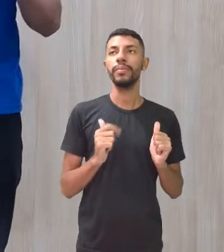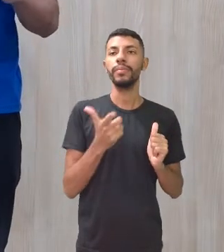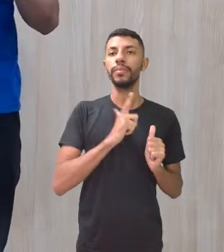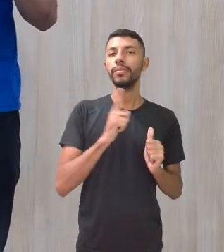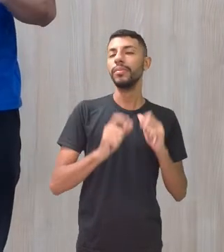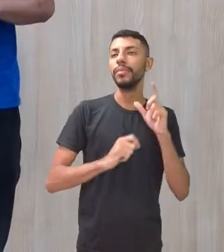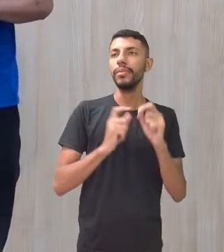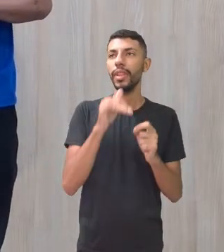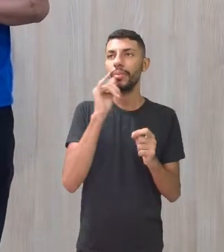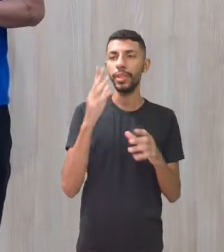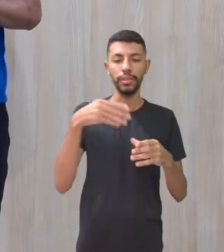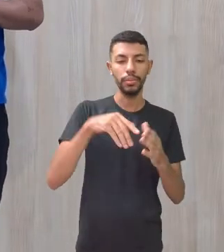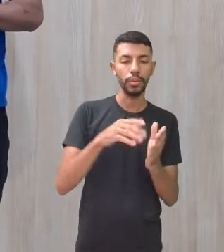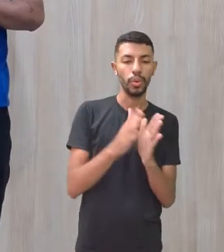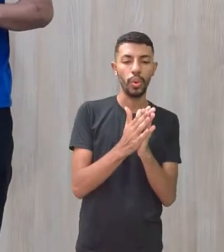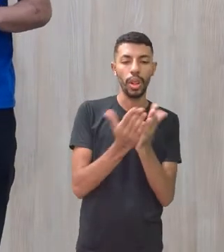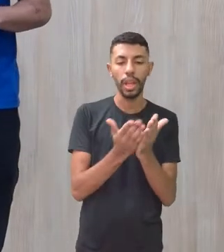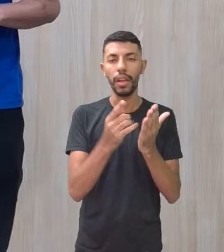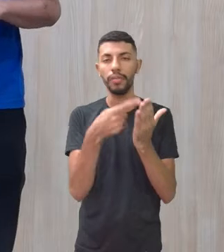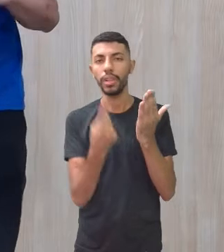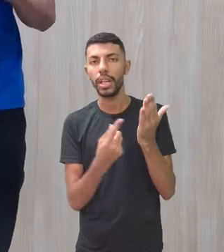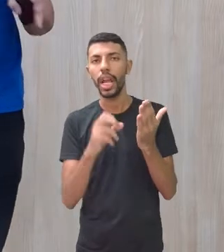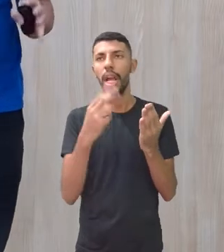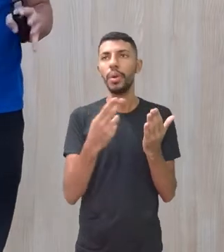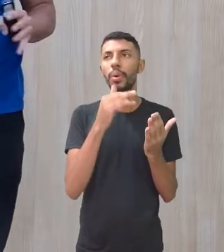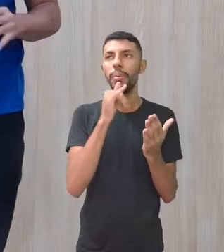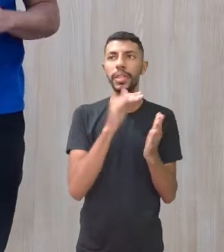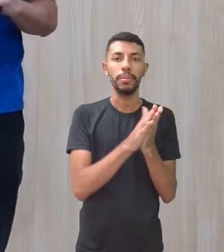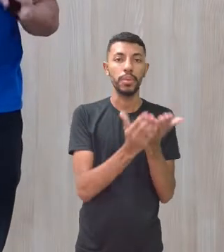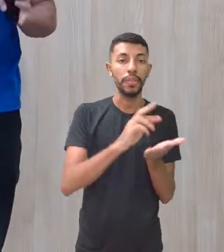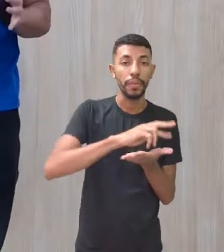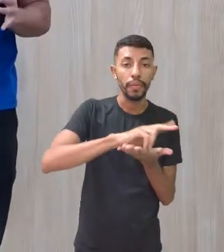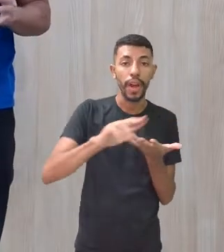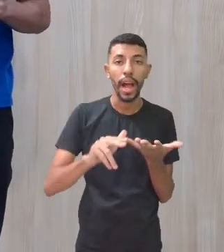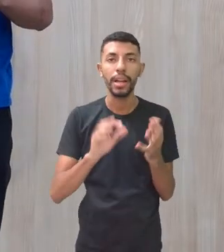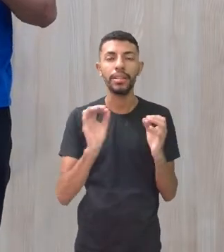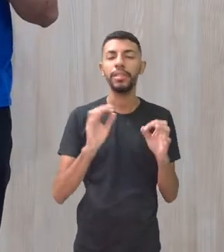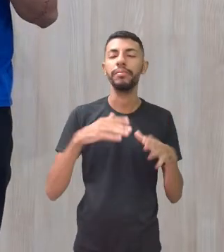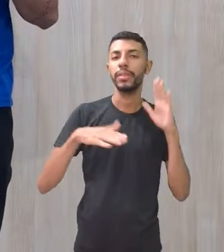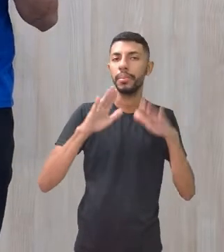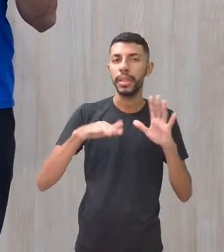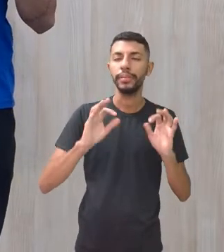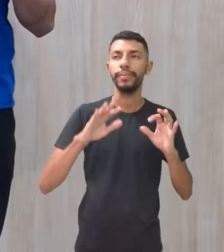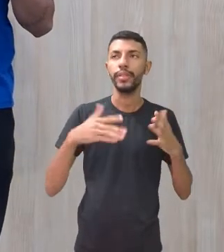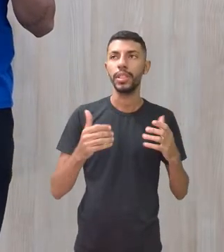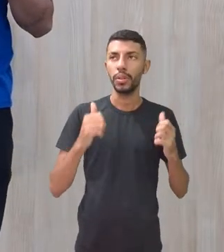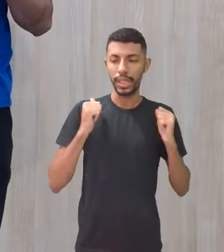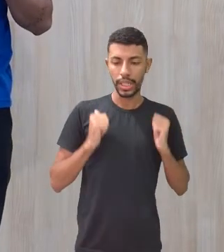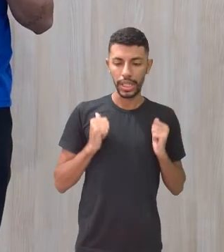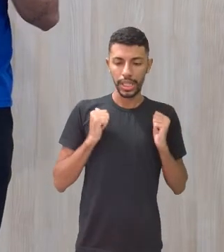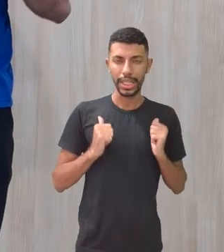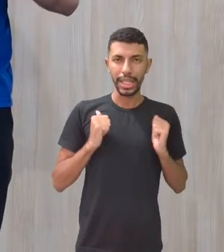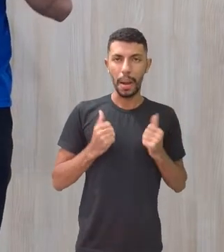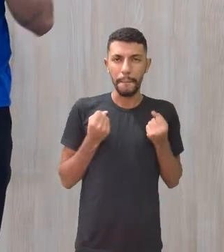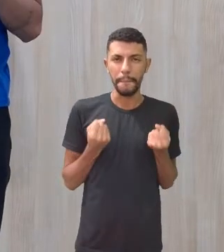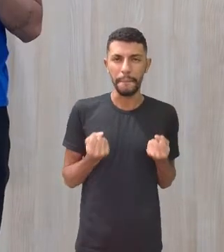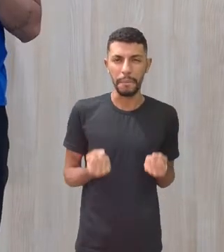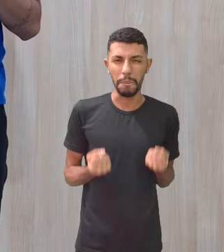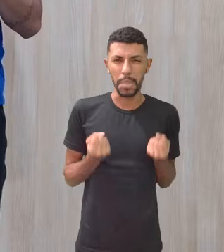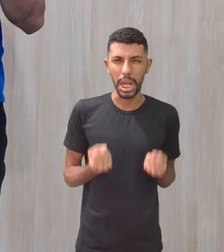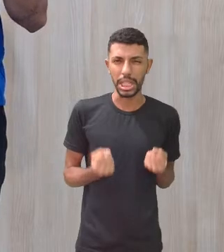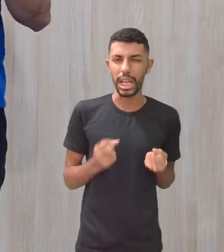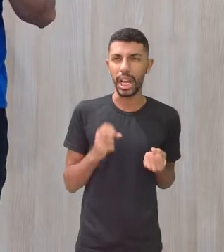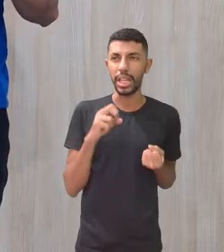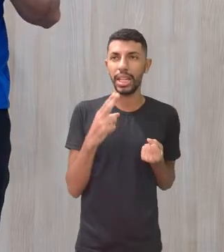um livro, um caderno, ou naquele dia você vai levar mais de um livro para a escola, vai levar muita coisa. Então, quando ela está muito pesada ou mais